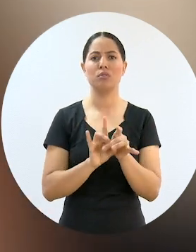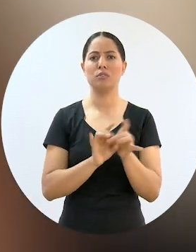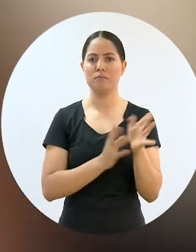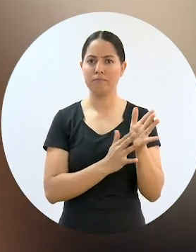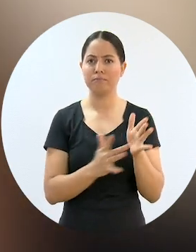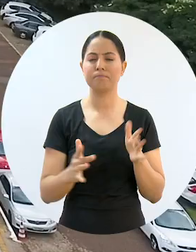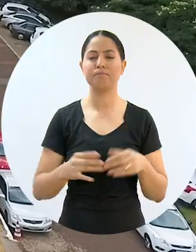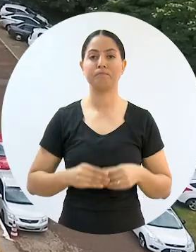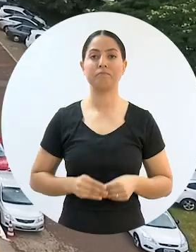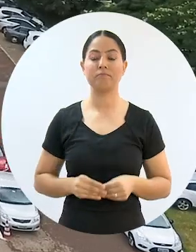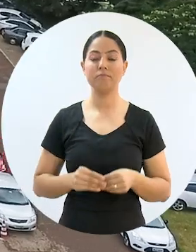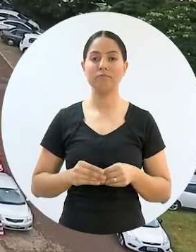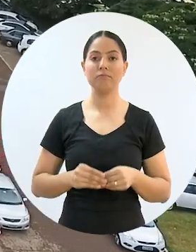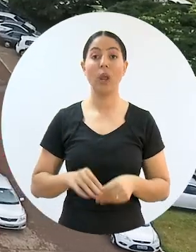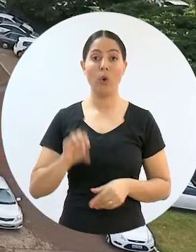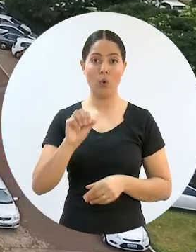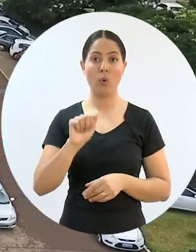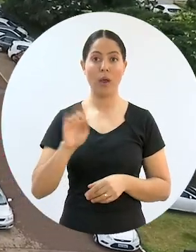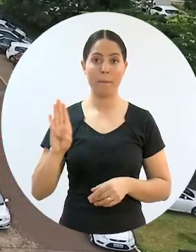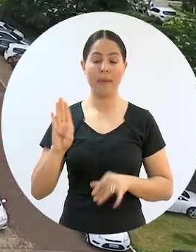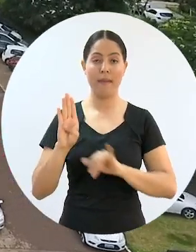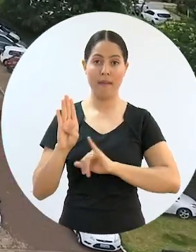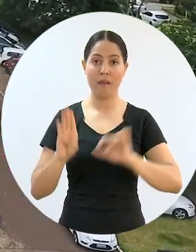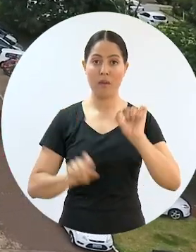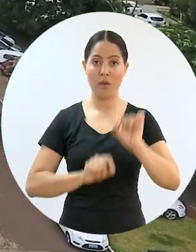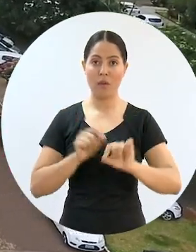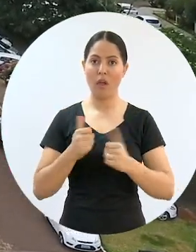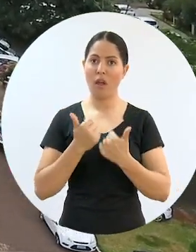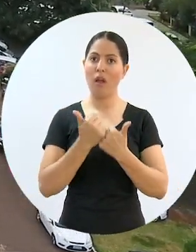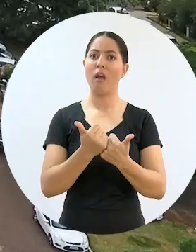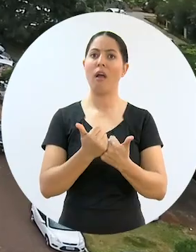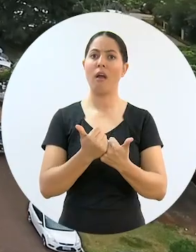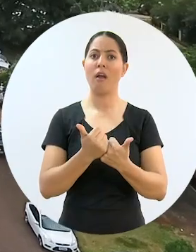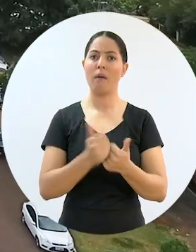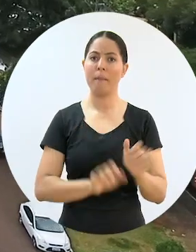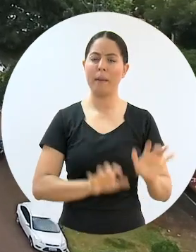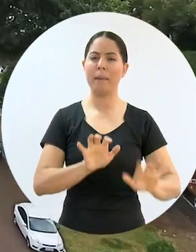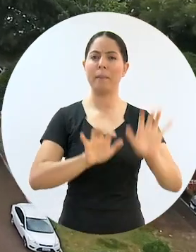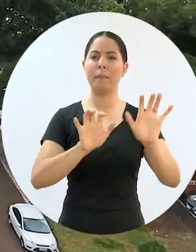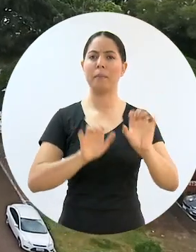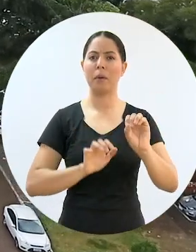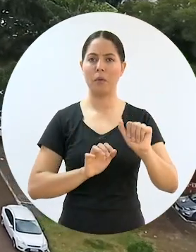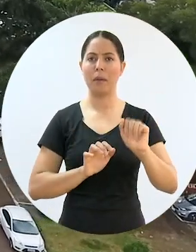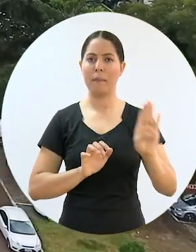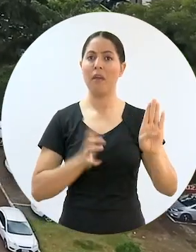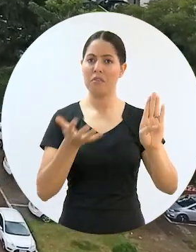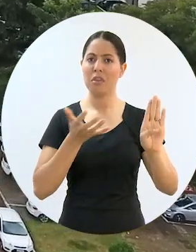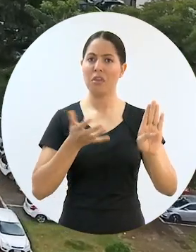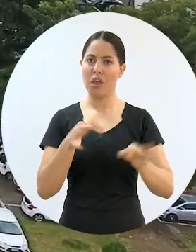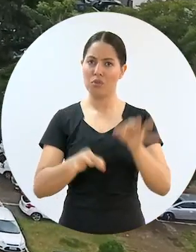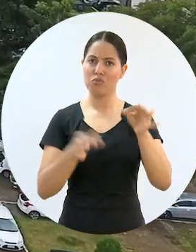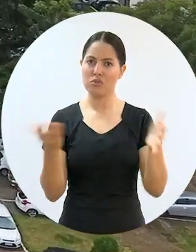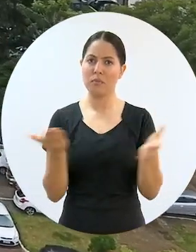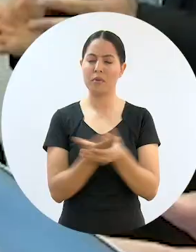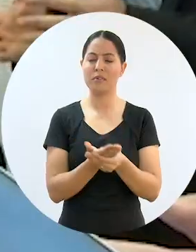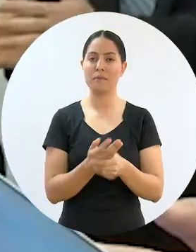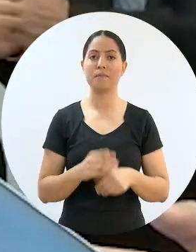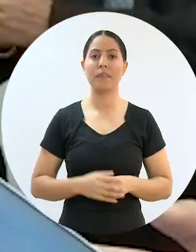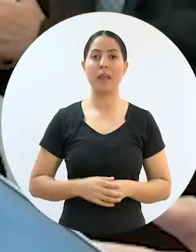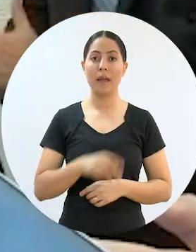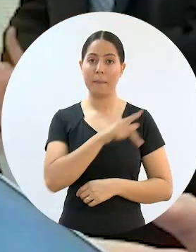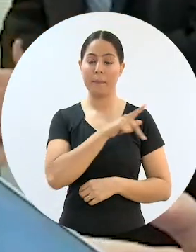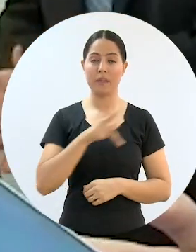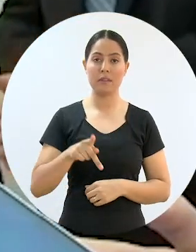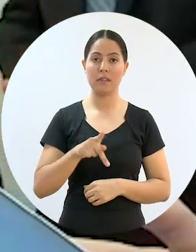judiciais já em curso. A OAB Nacional colabora com as seccionais que queiram ingressar com ações no Poder Judiciário.